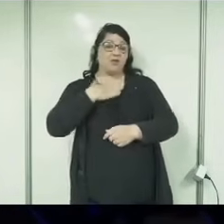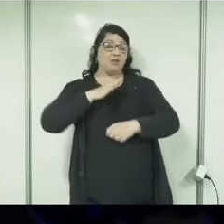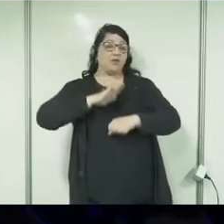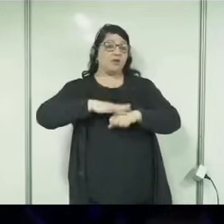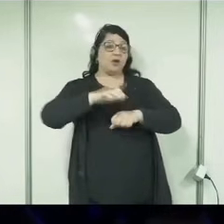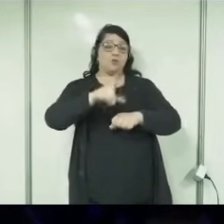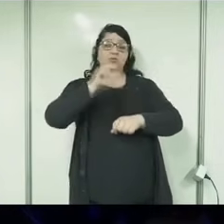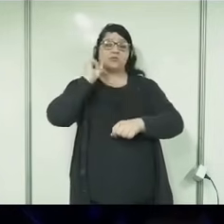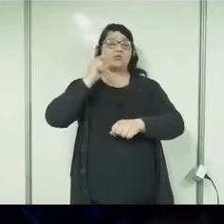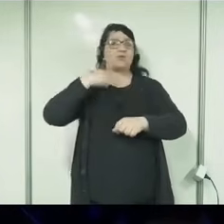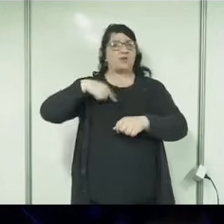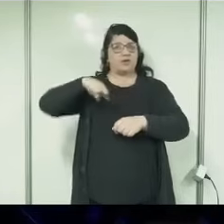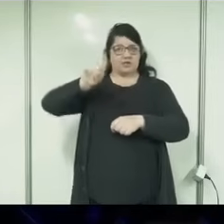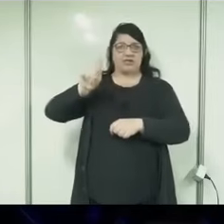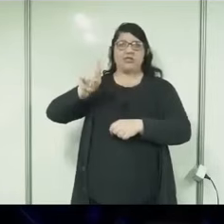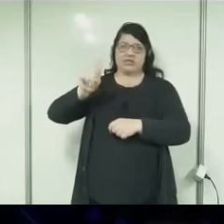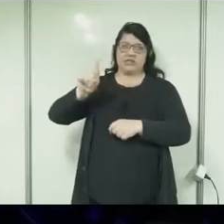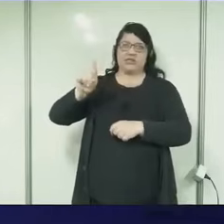de casa.